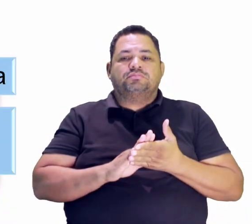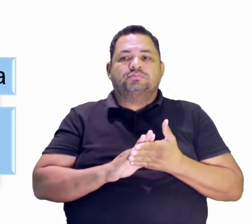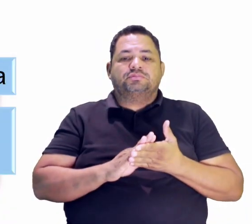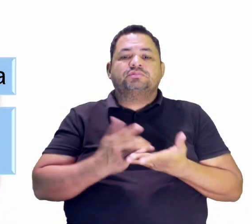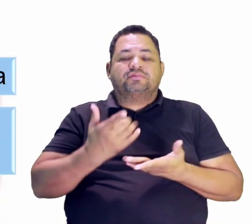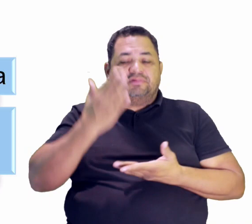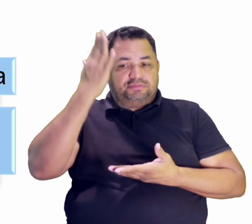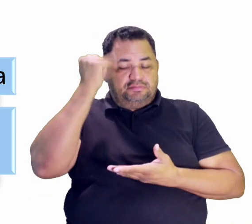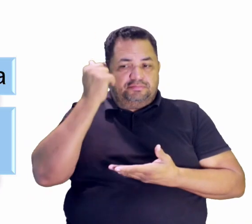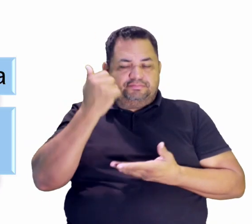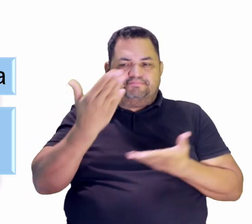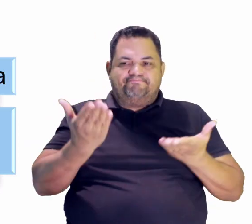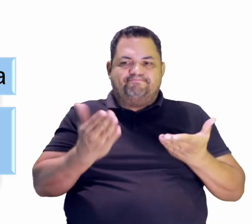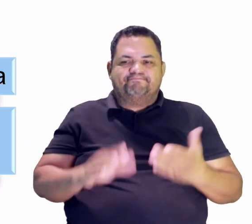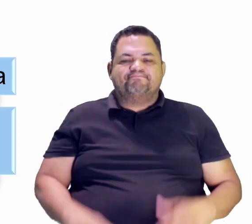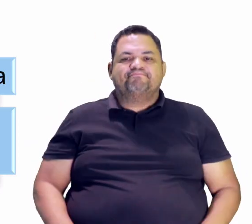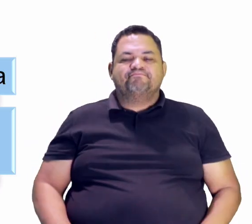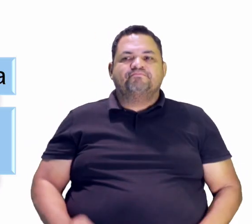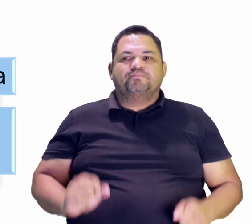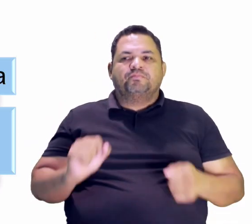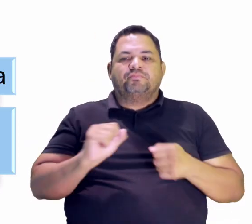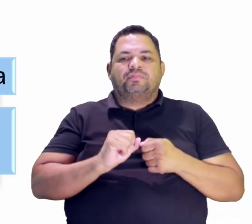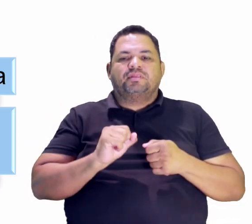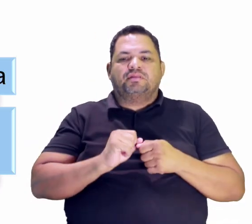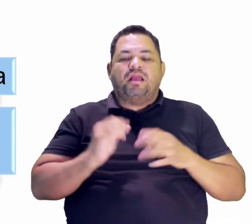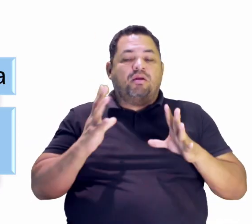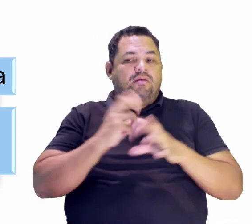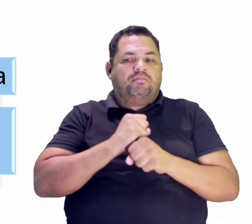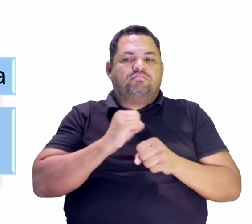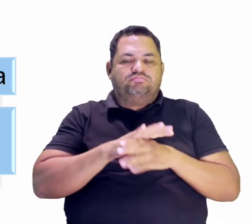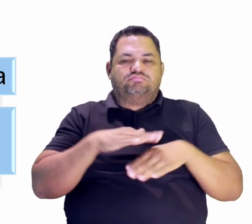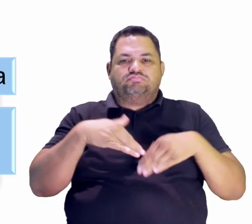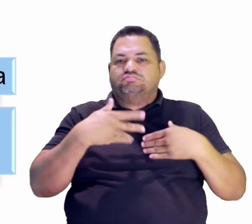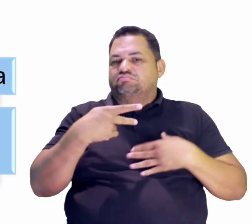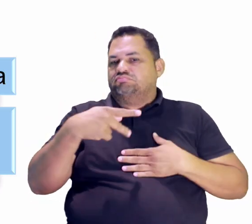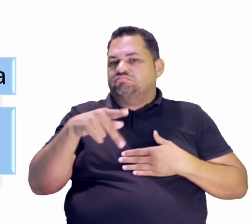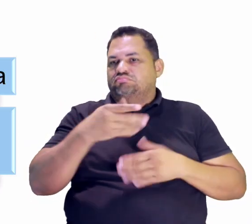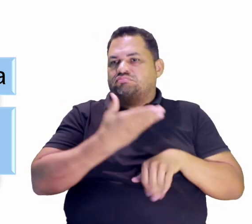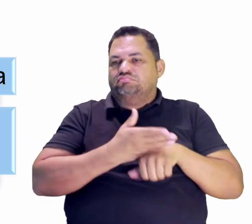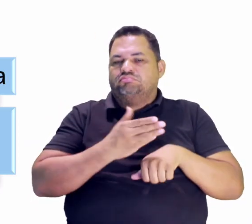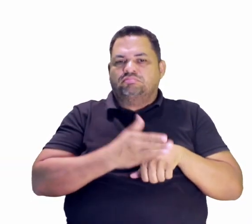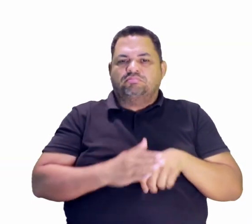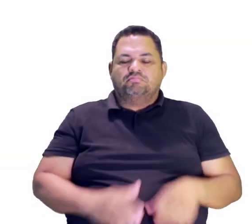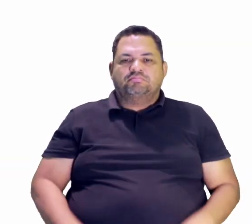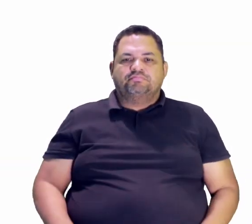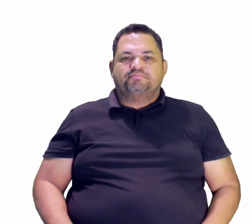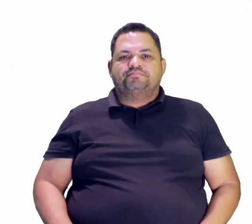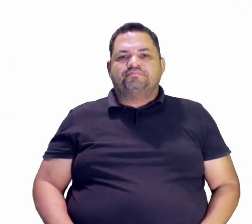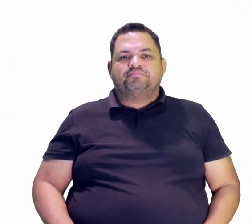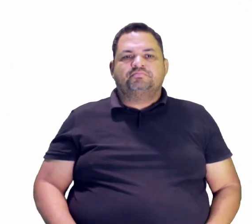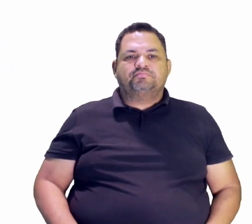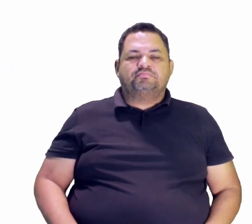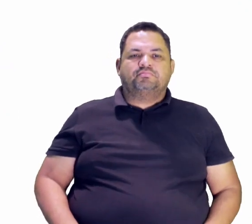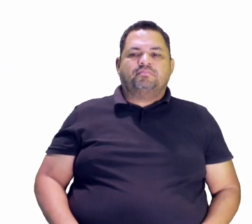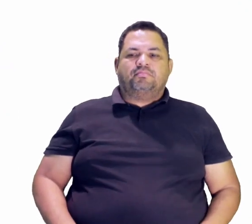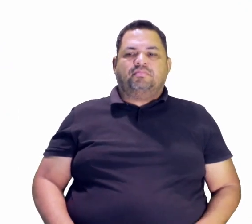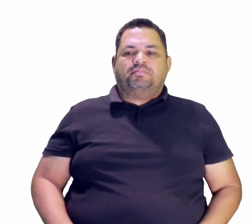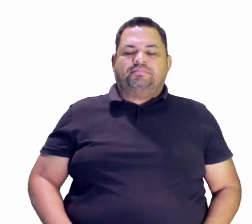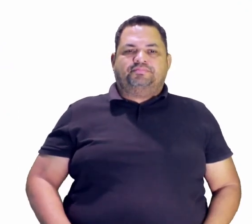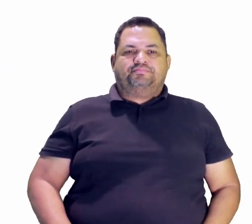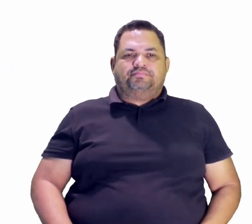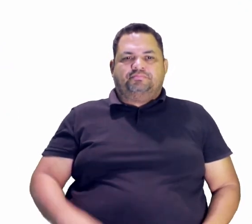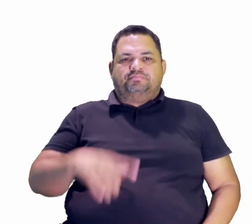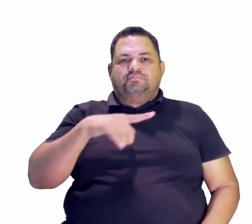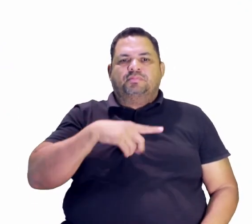você. Você que vai dizer no seu exercício, tá? Os